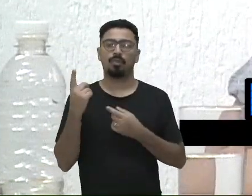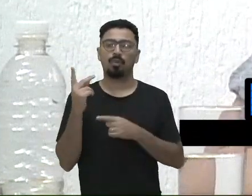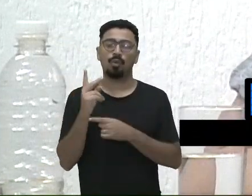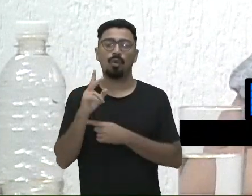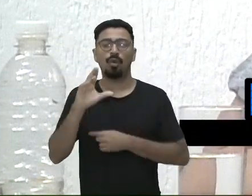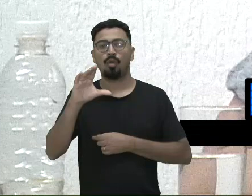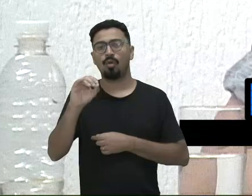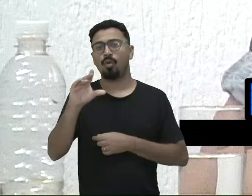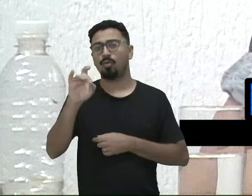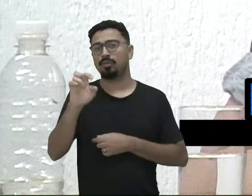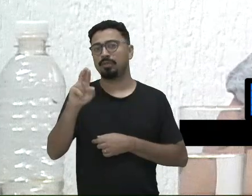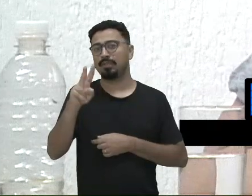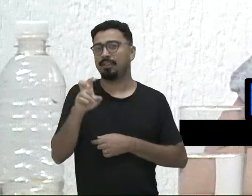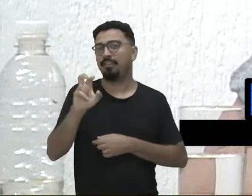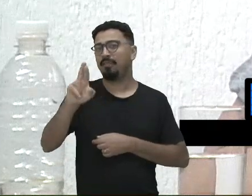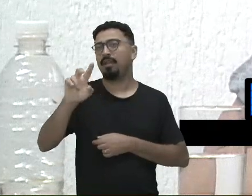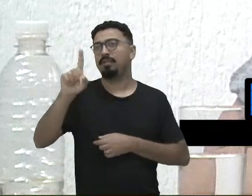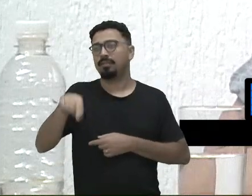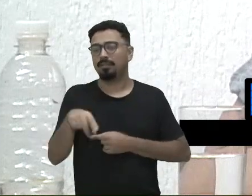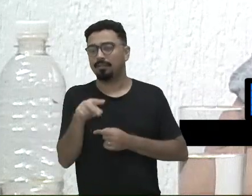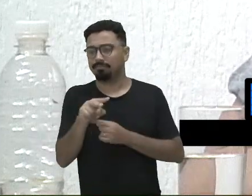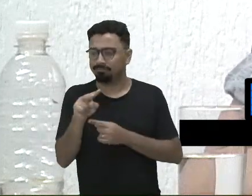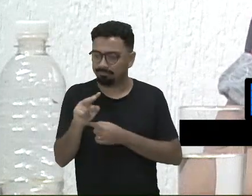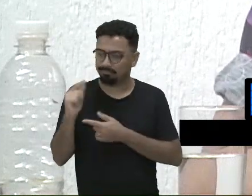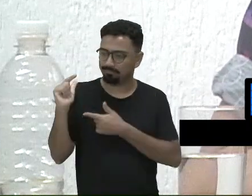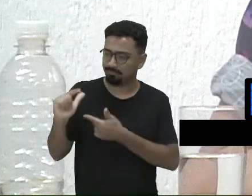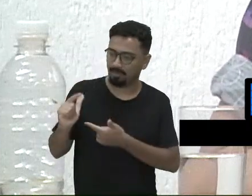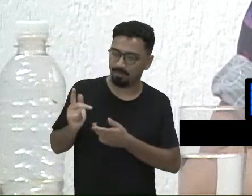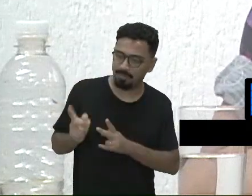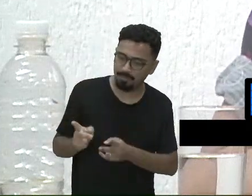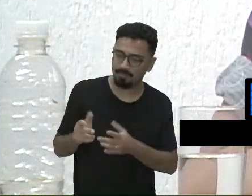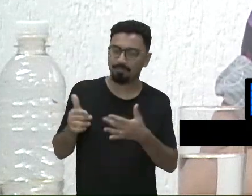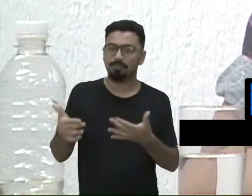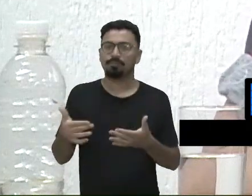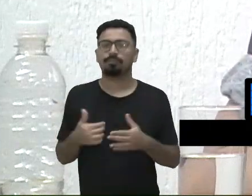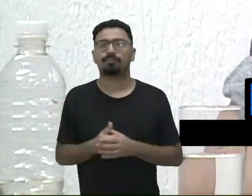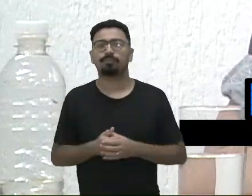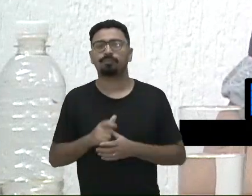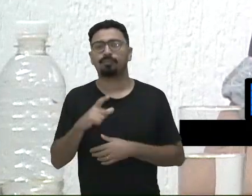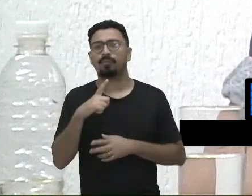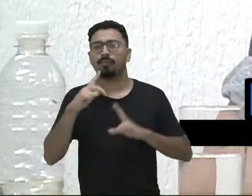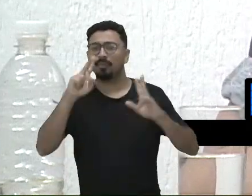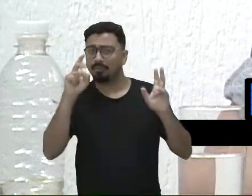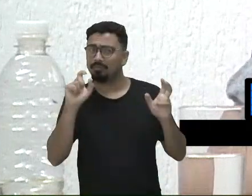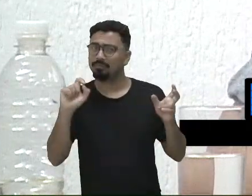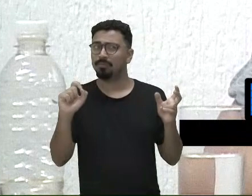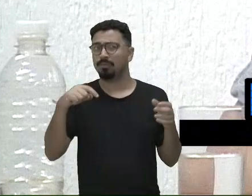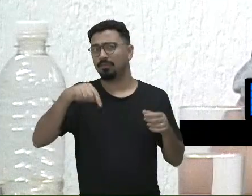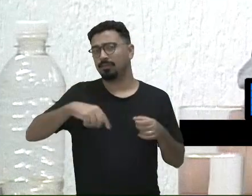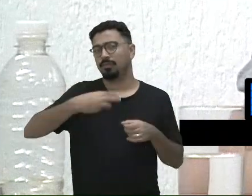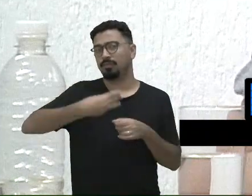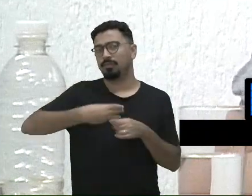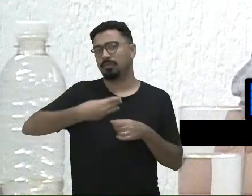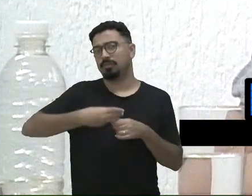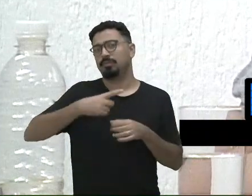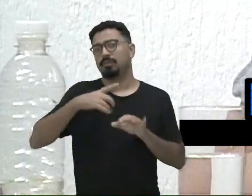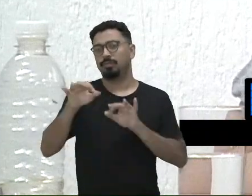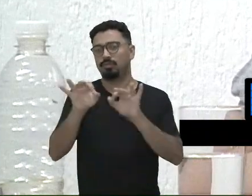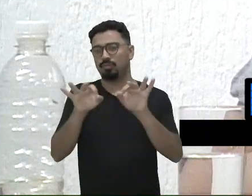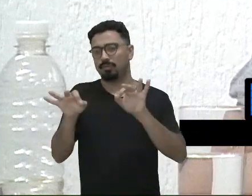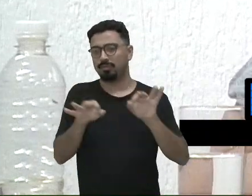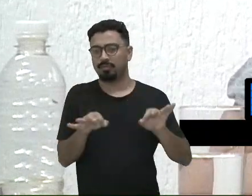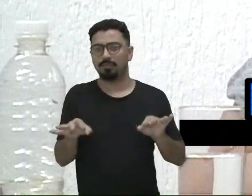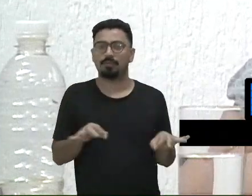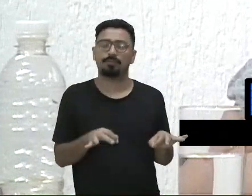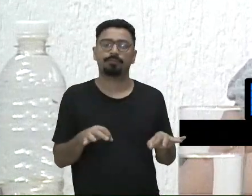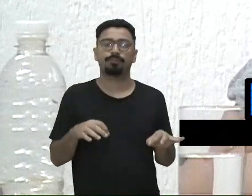verdade. Mas nós temos aqui uma questão do município que ele se organiza de uma